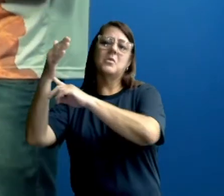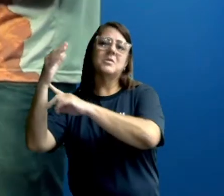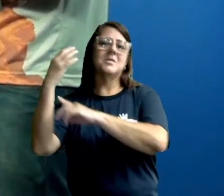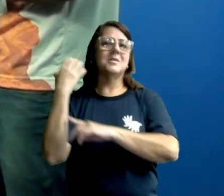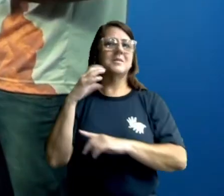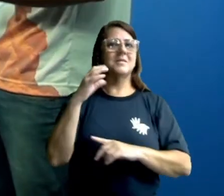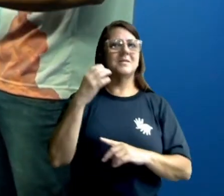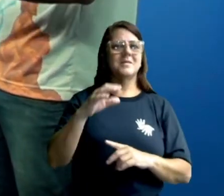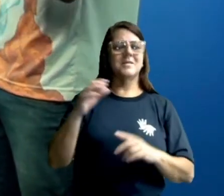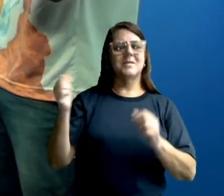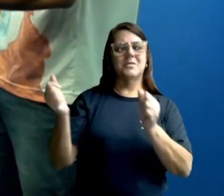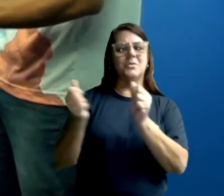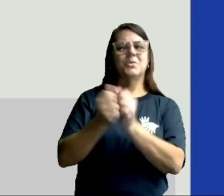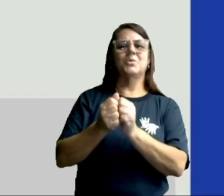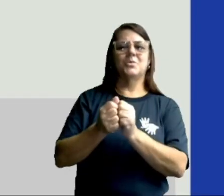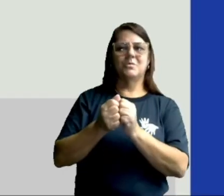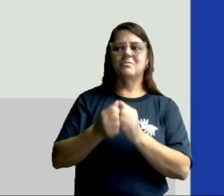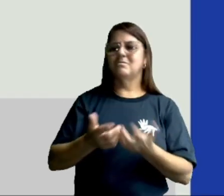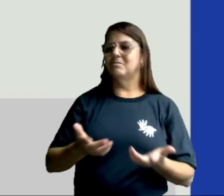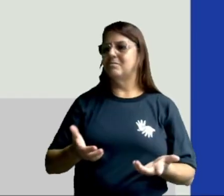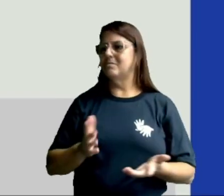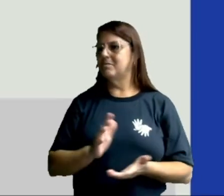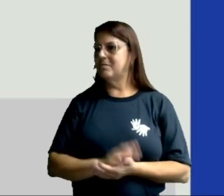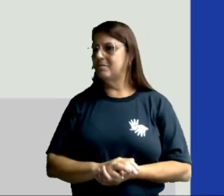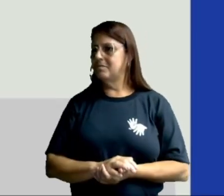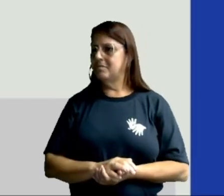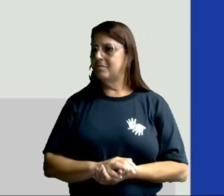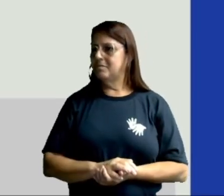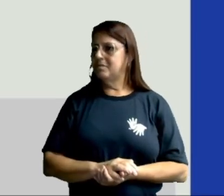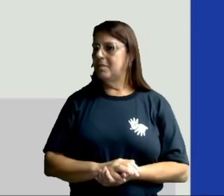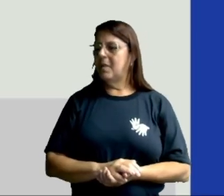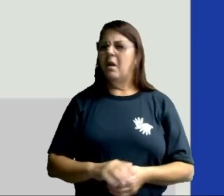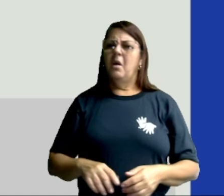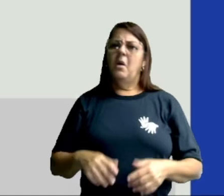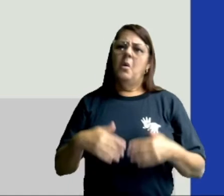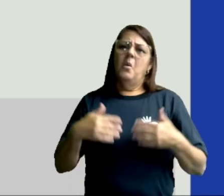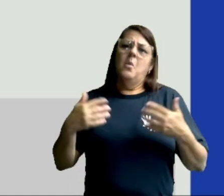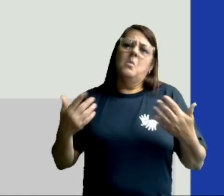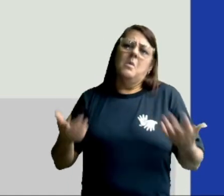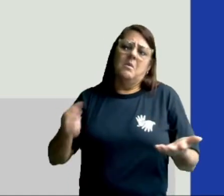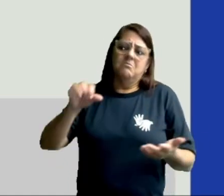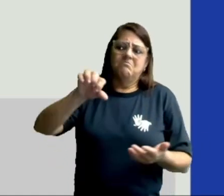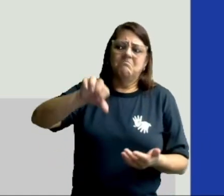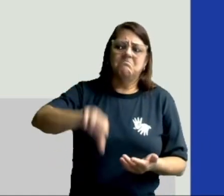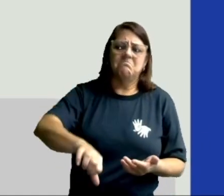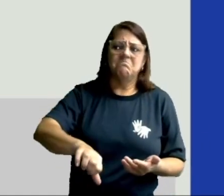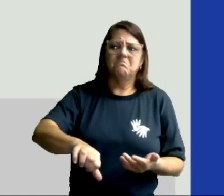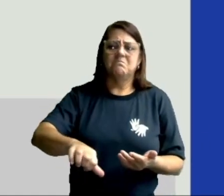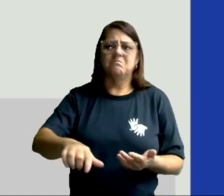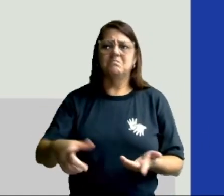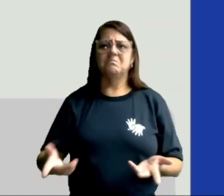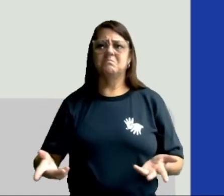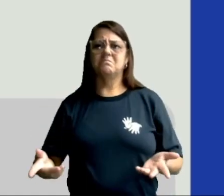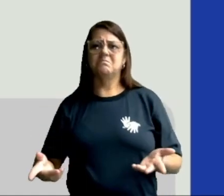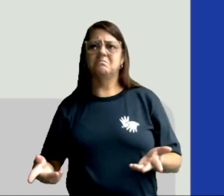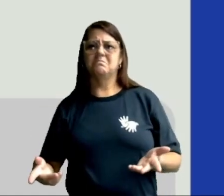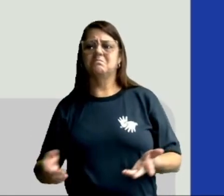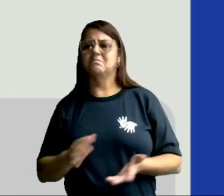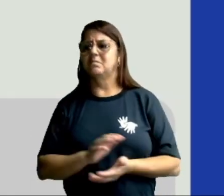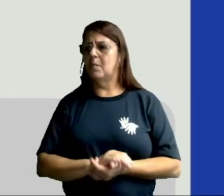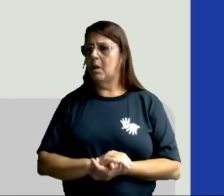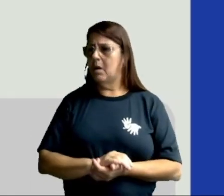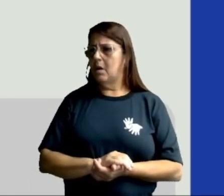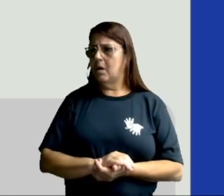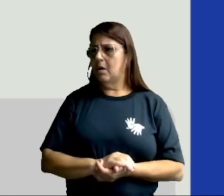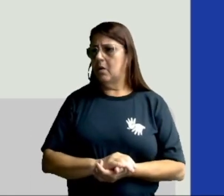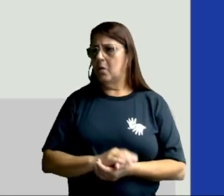a gente consegue ter acesso a esses exames, tá certo? E quais seriam os pontos negativos da tecnologia, professor? Os